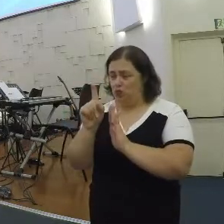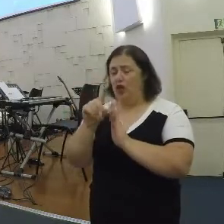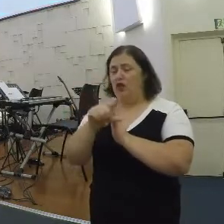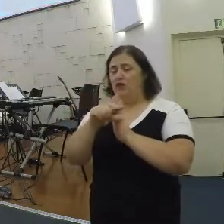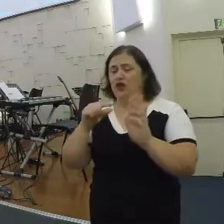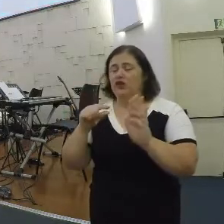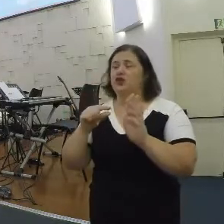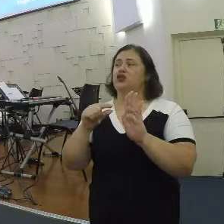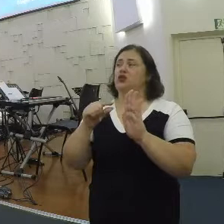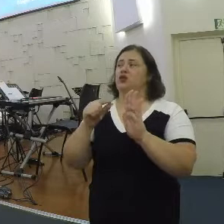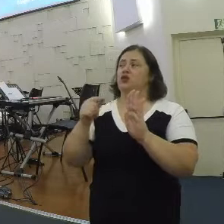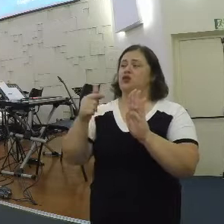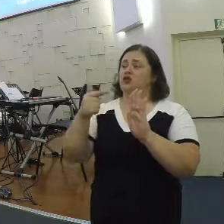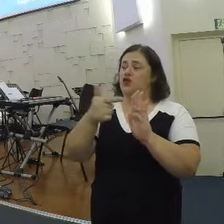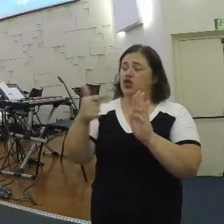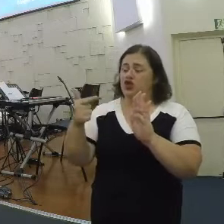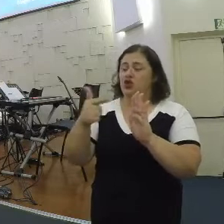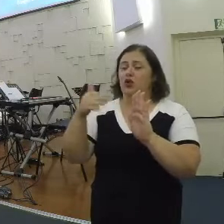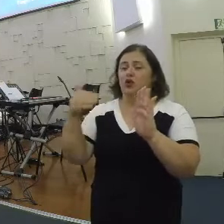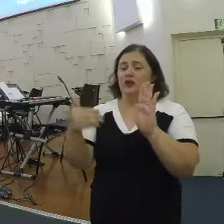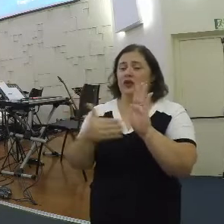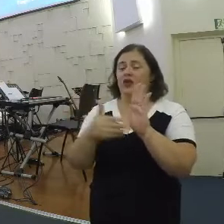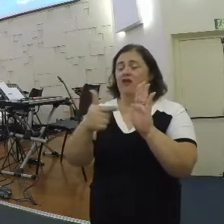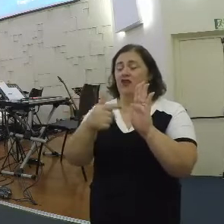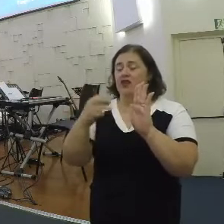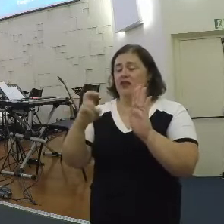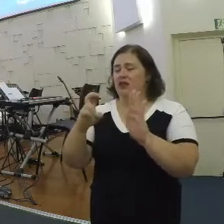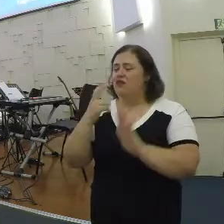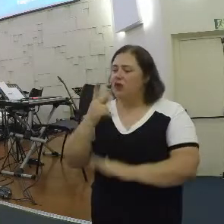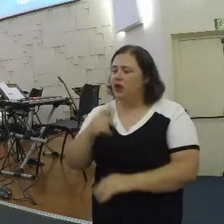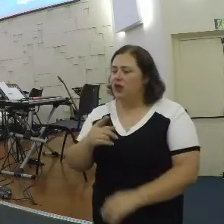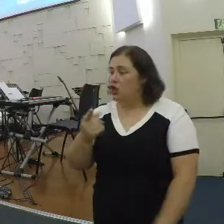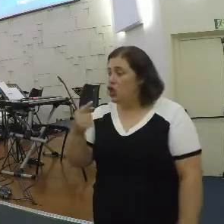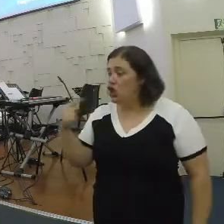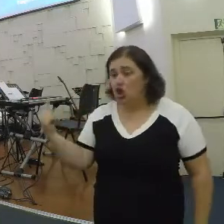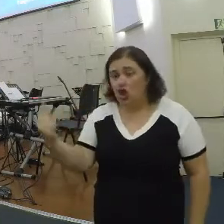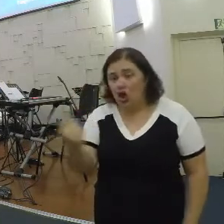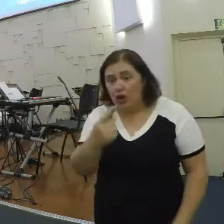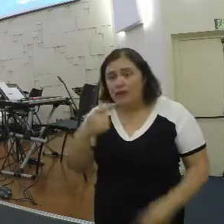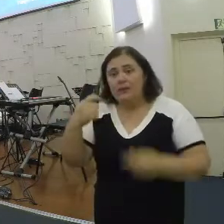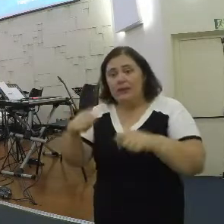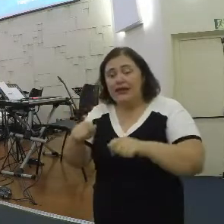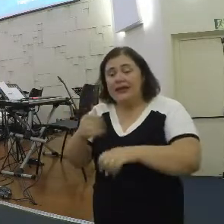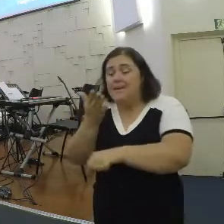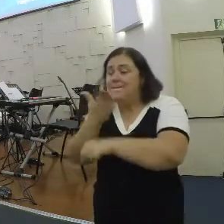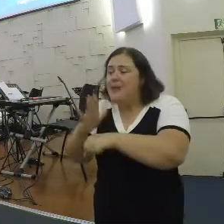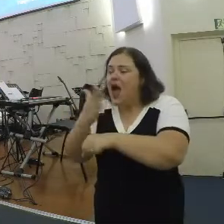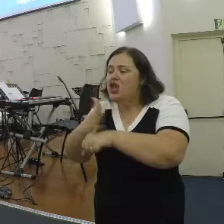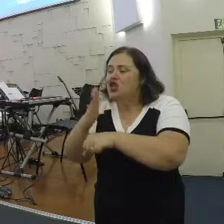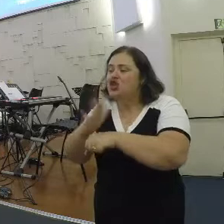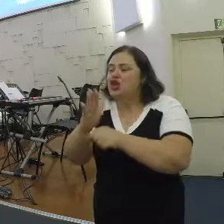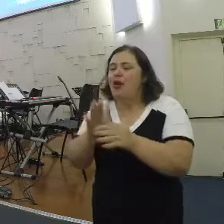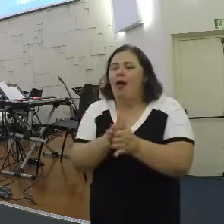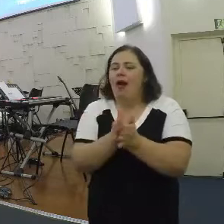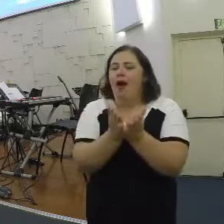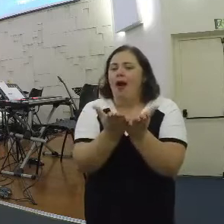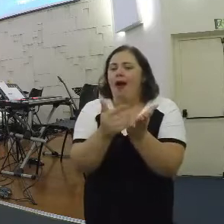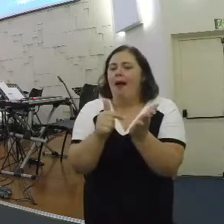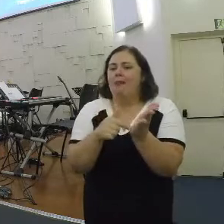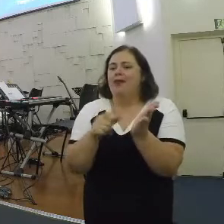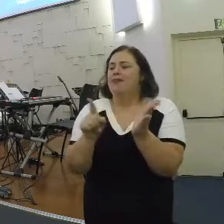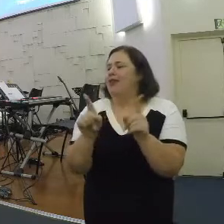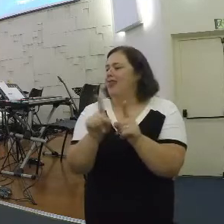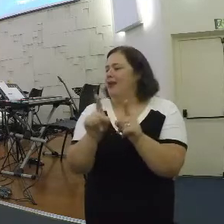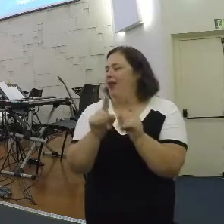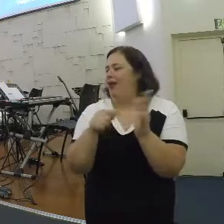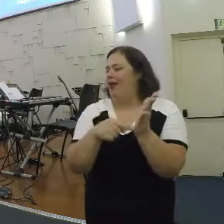Deus alerta: tornai-vos, pois, praticantes da palavra, e não somente ouvintes, enganando-vos